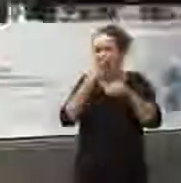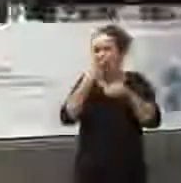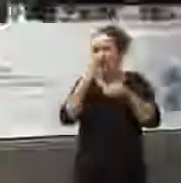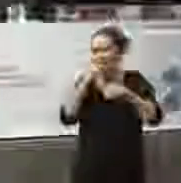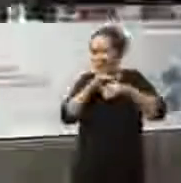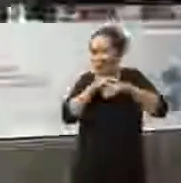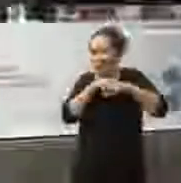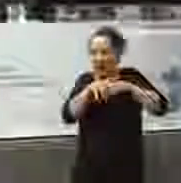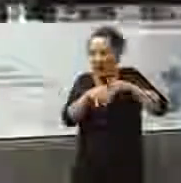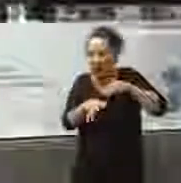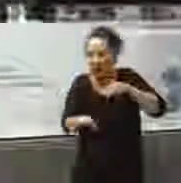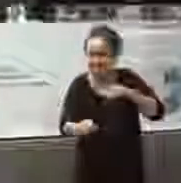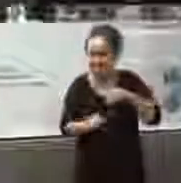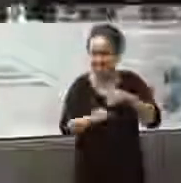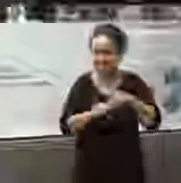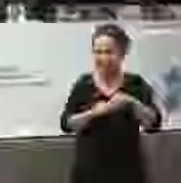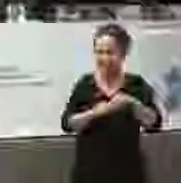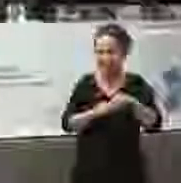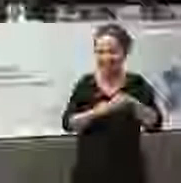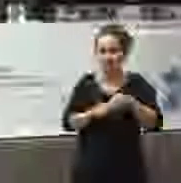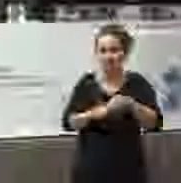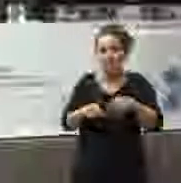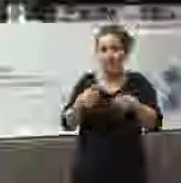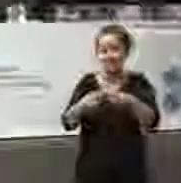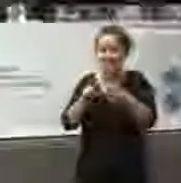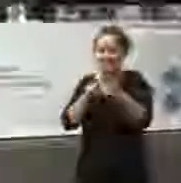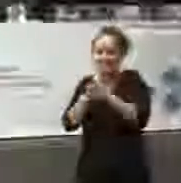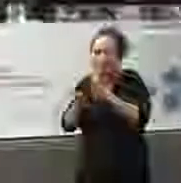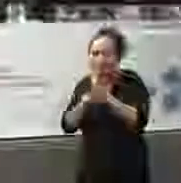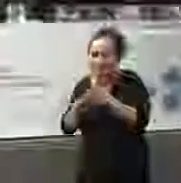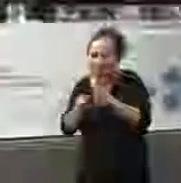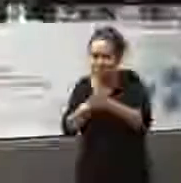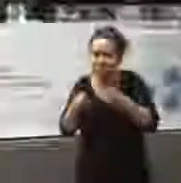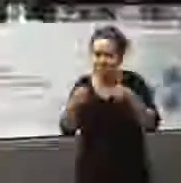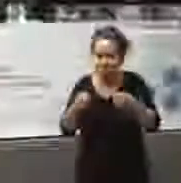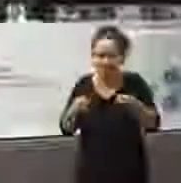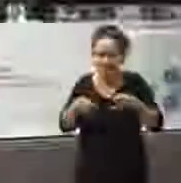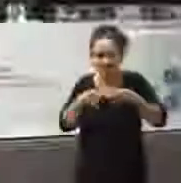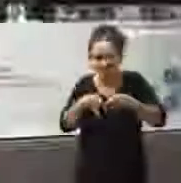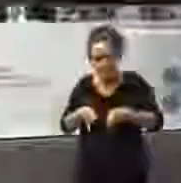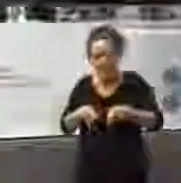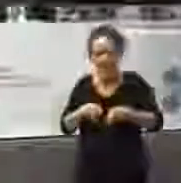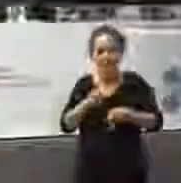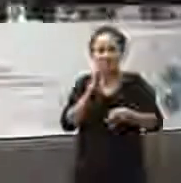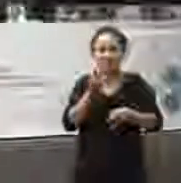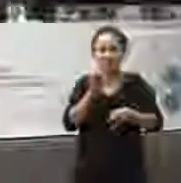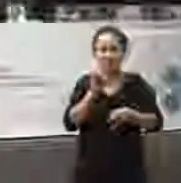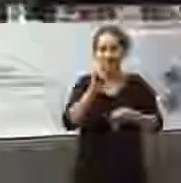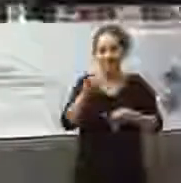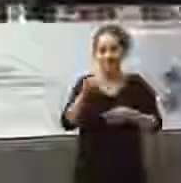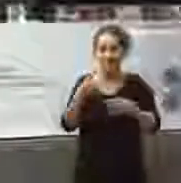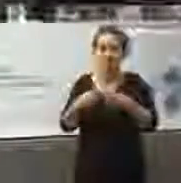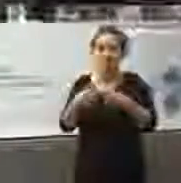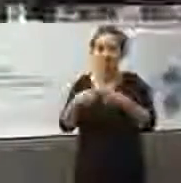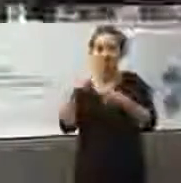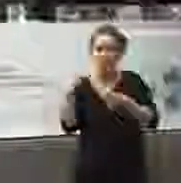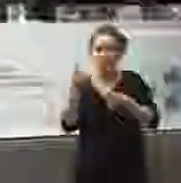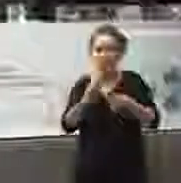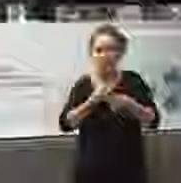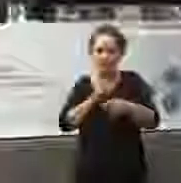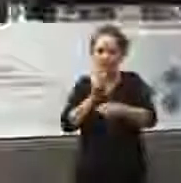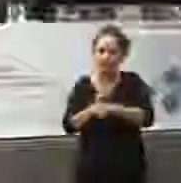ações na pleiteando internação e uti porque porque quando a gente trata